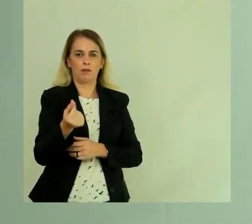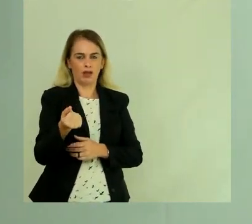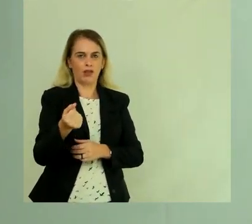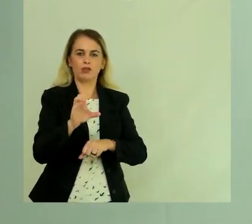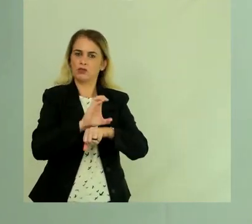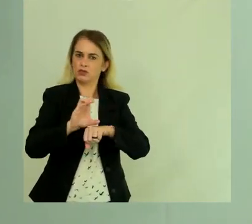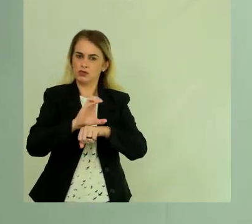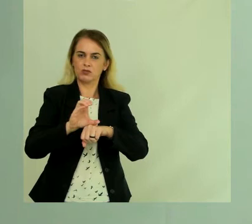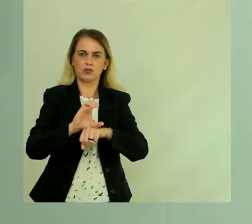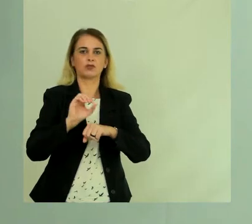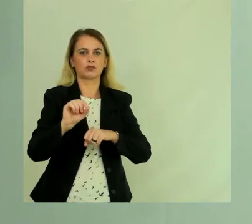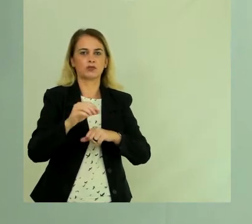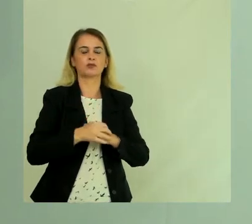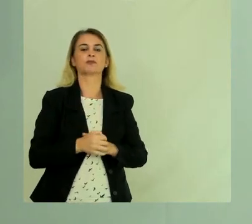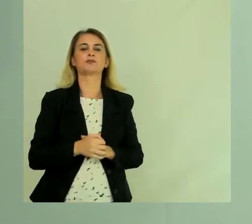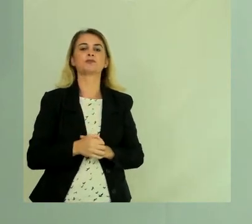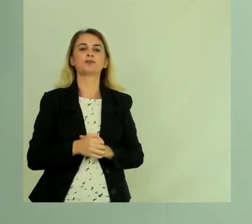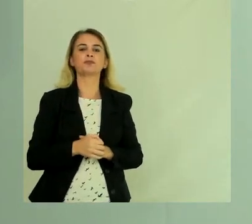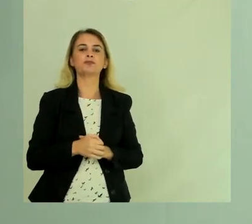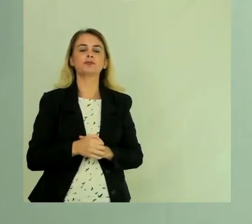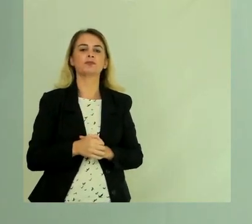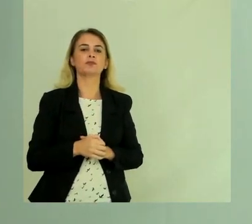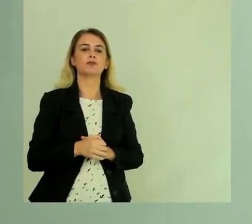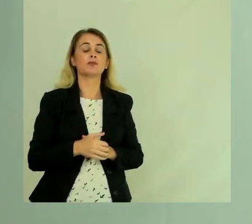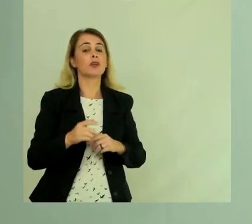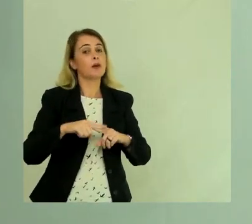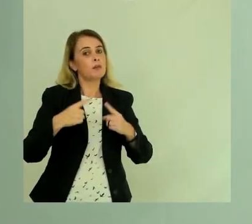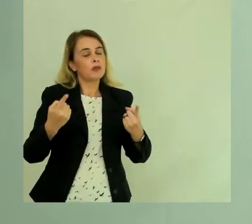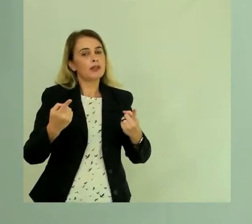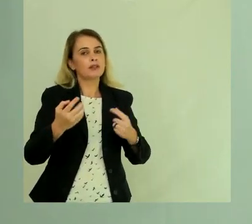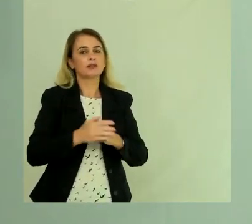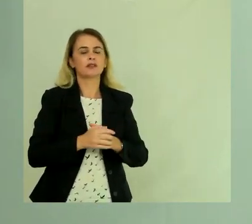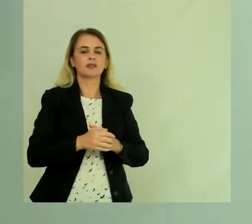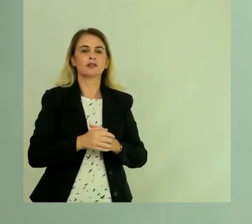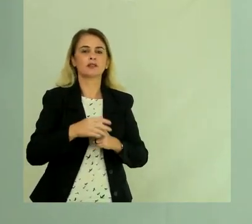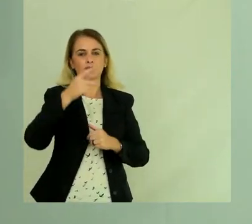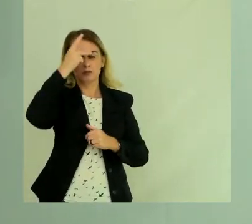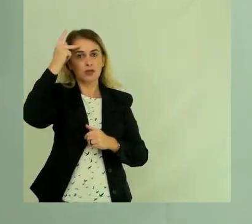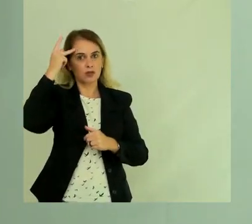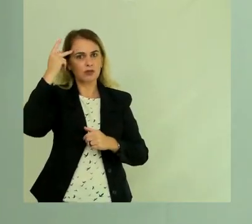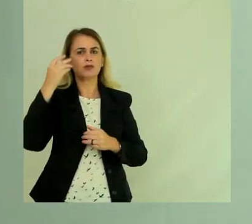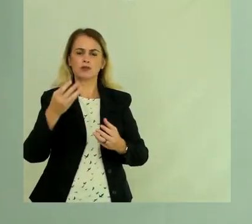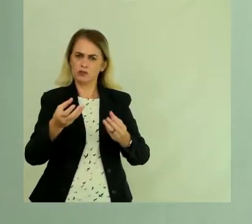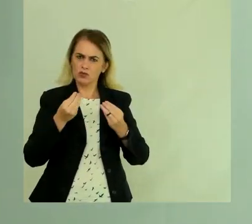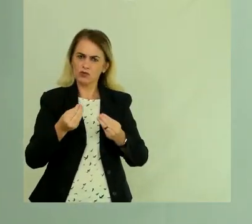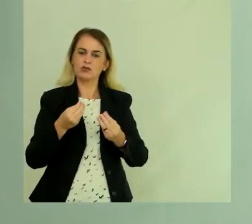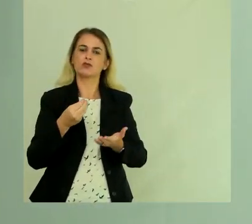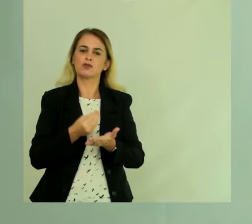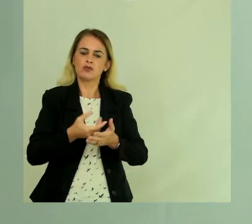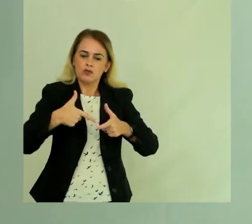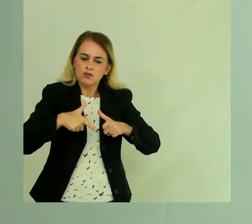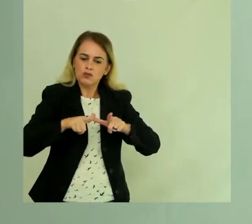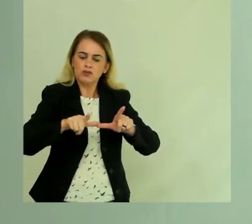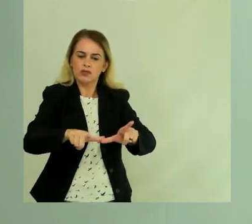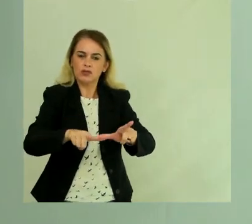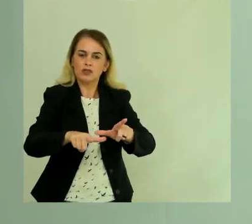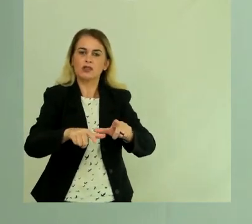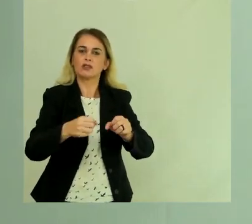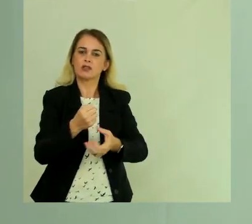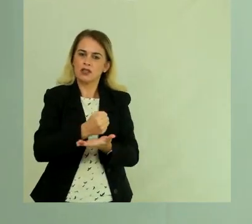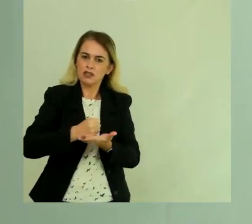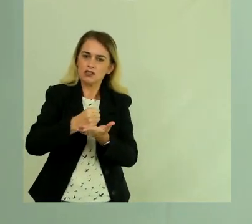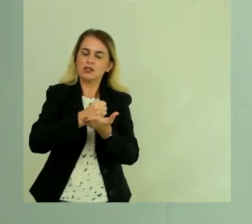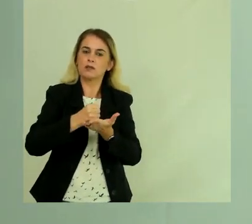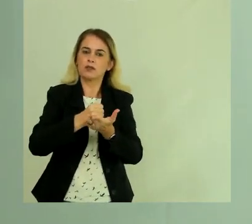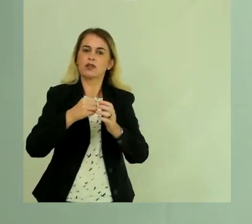né, a parte financeira desse curso. Mas, assim, muitas pessoas hoje podem correr atrás, pedir esse suporte na área